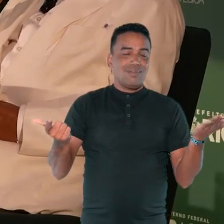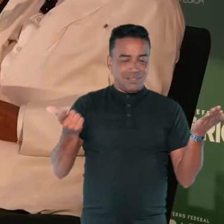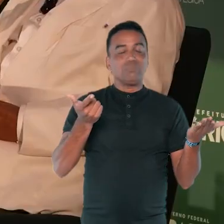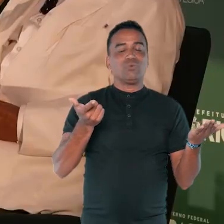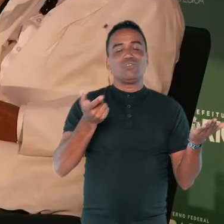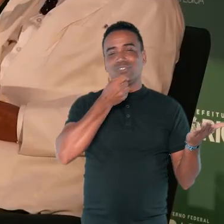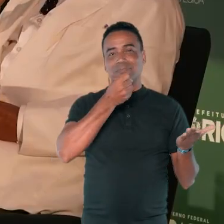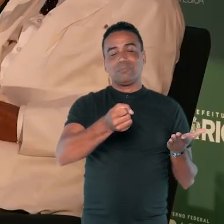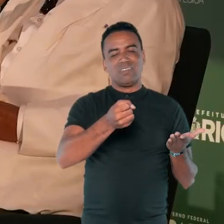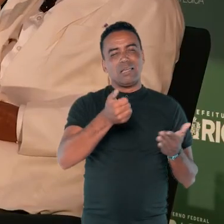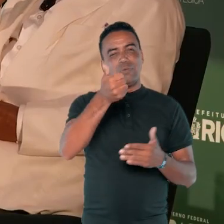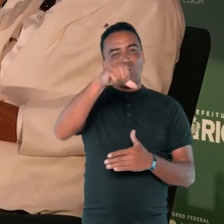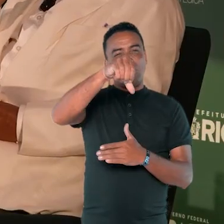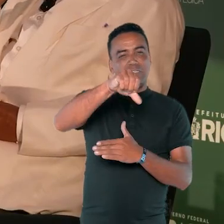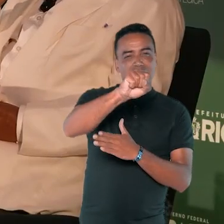ali em 1980, né?